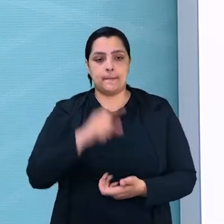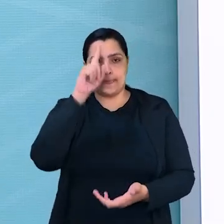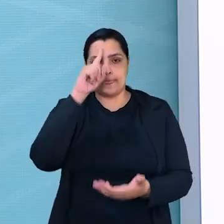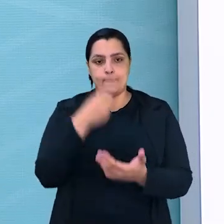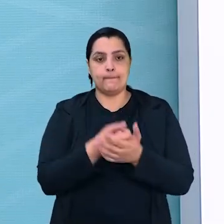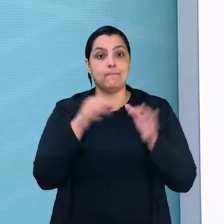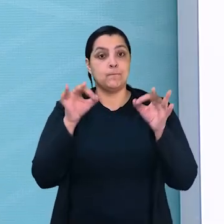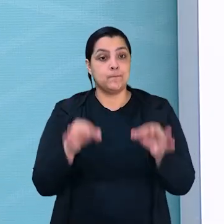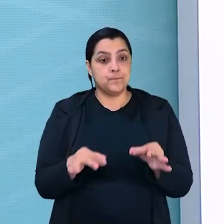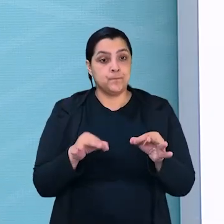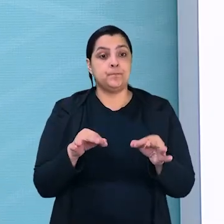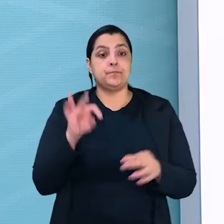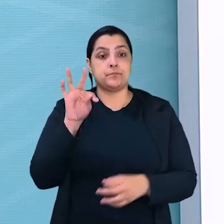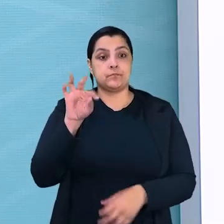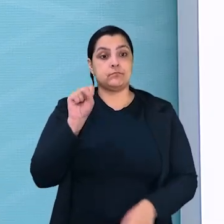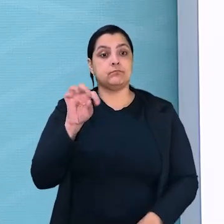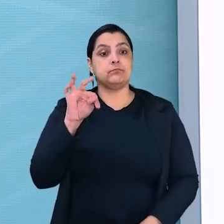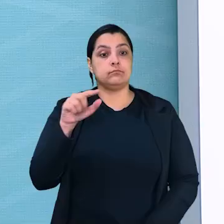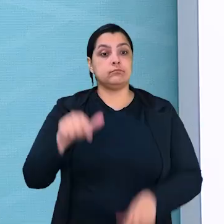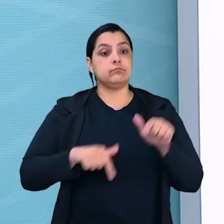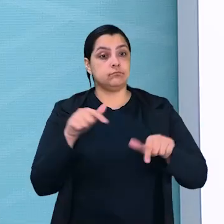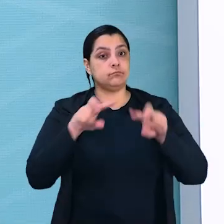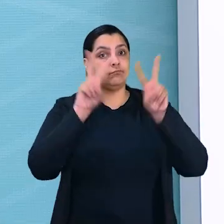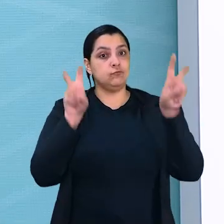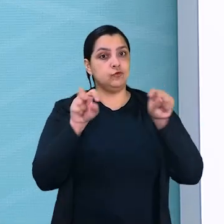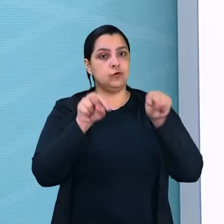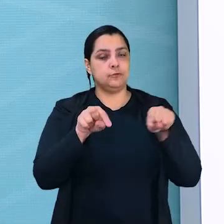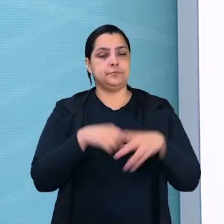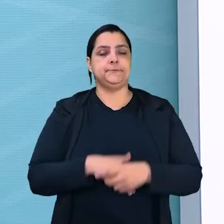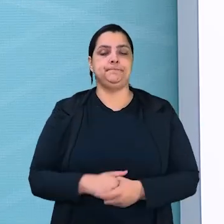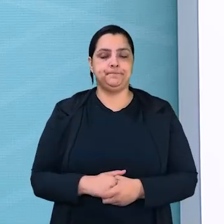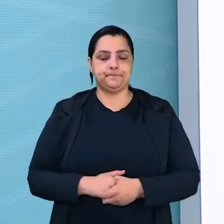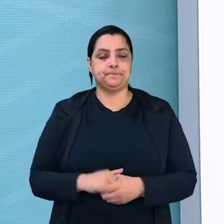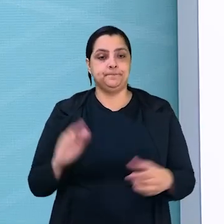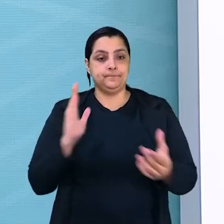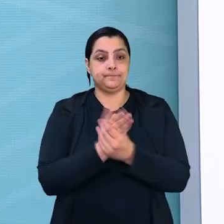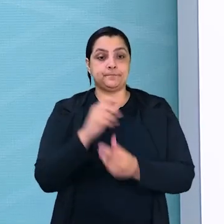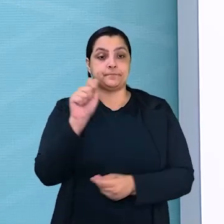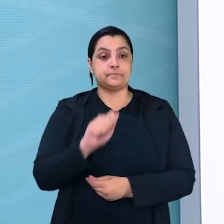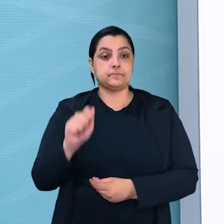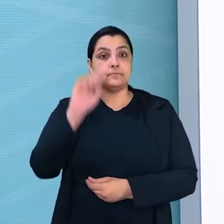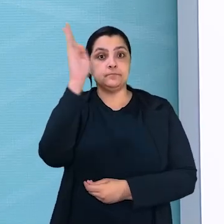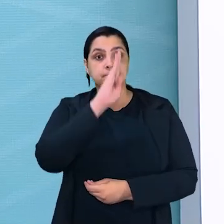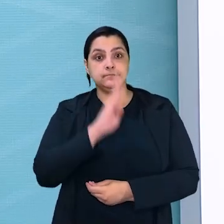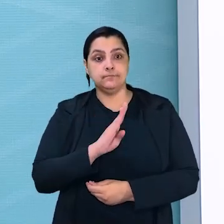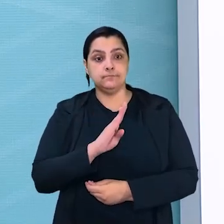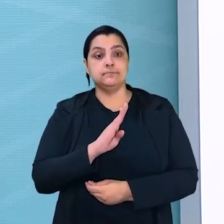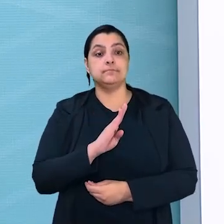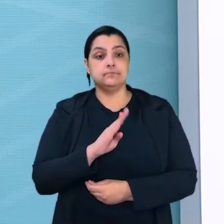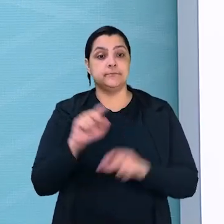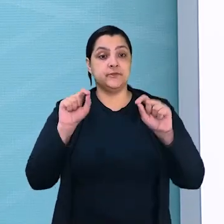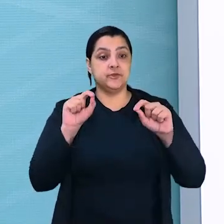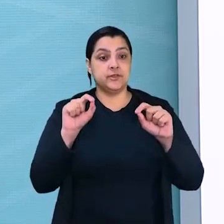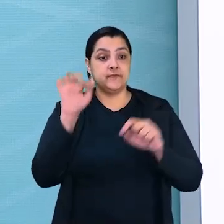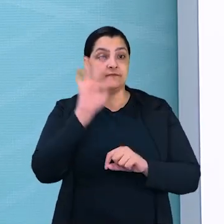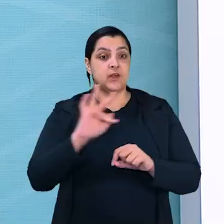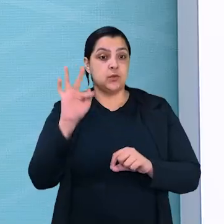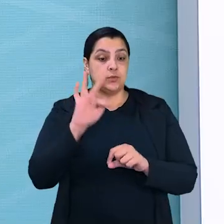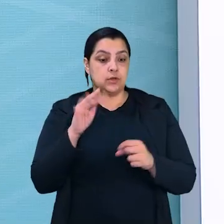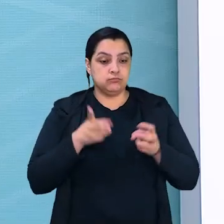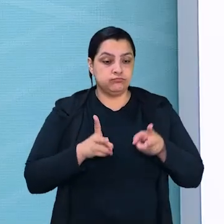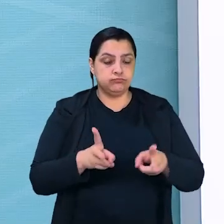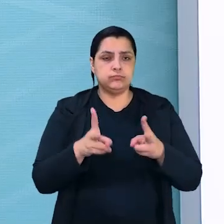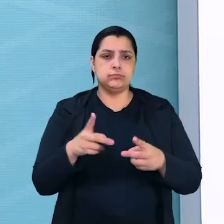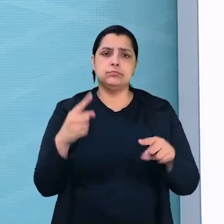A decisão confirma o entendimento do Tribunal Superior do Trabalho sobre o assunto. Na ação, a Associação Brasileira das Mantenedoras